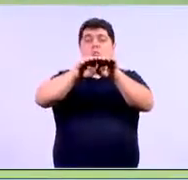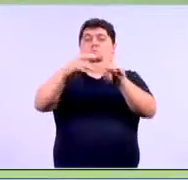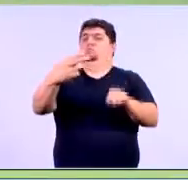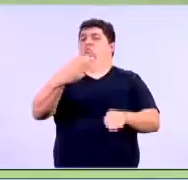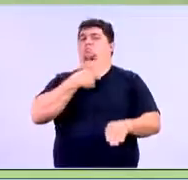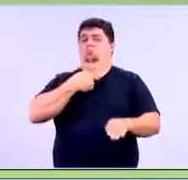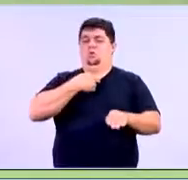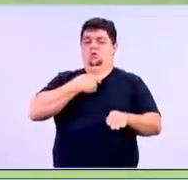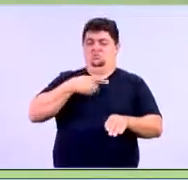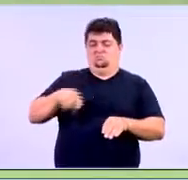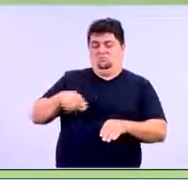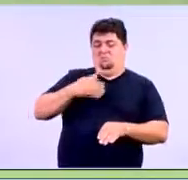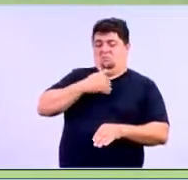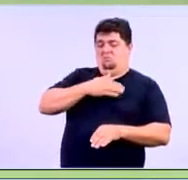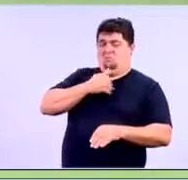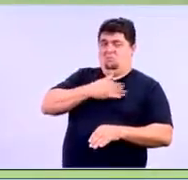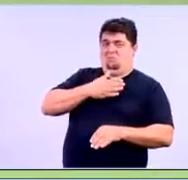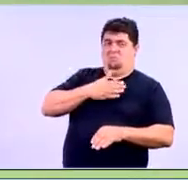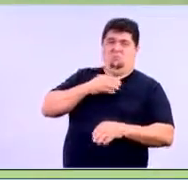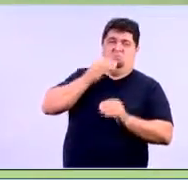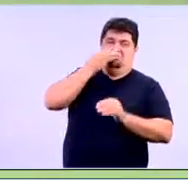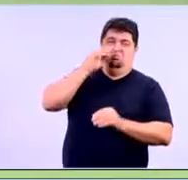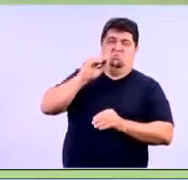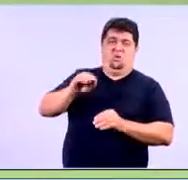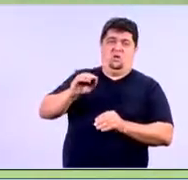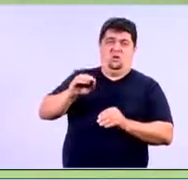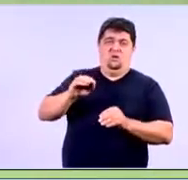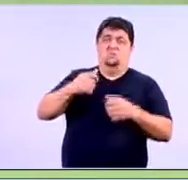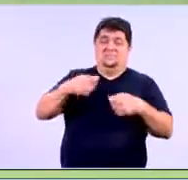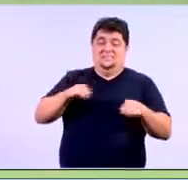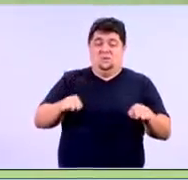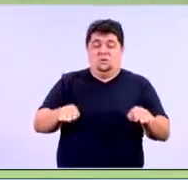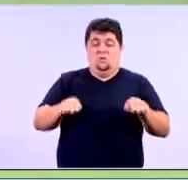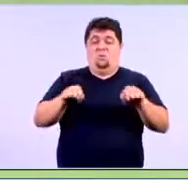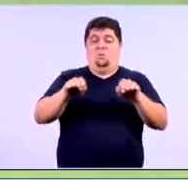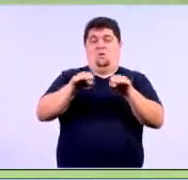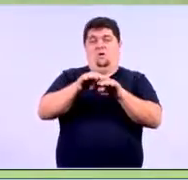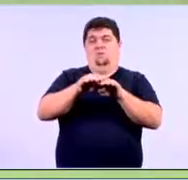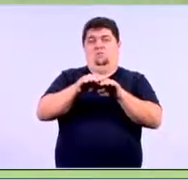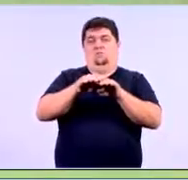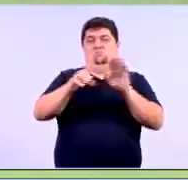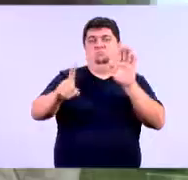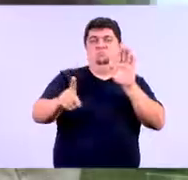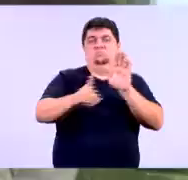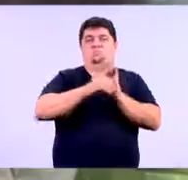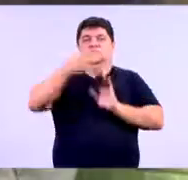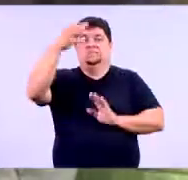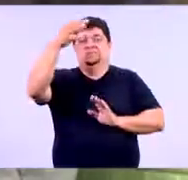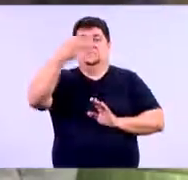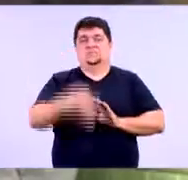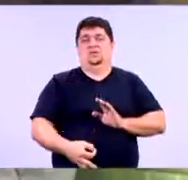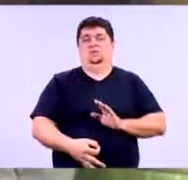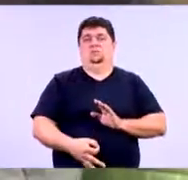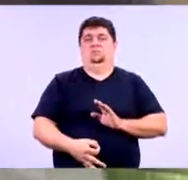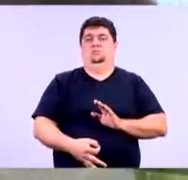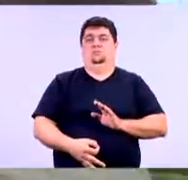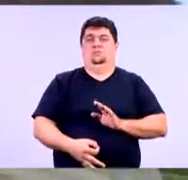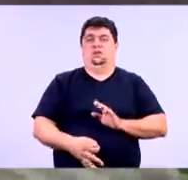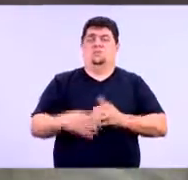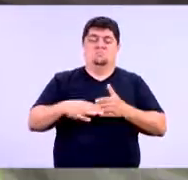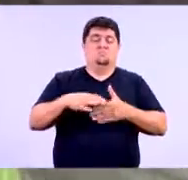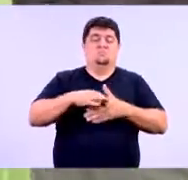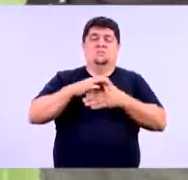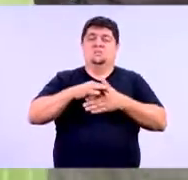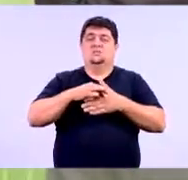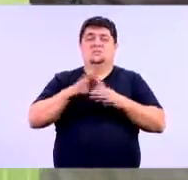denominação jurídica dos rendimentos, títulos ou direitos. É muito simples, pessoal. Esse princípio,